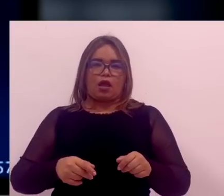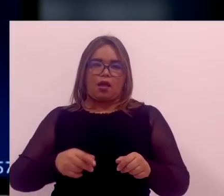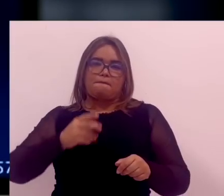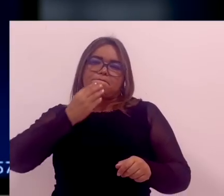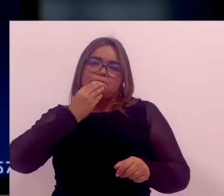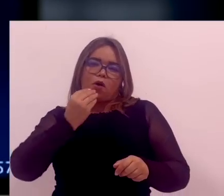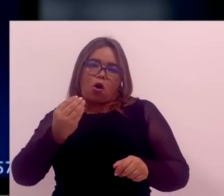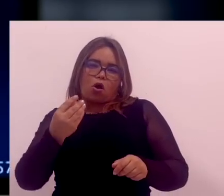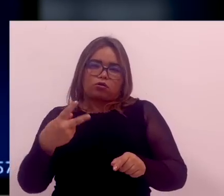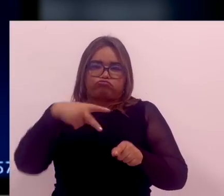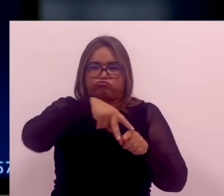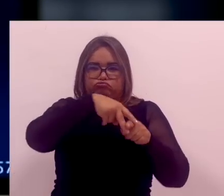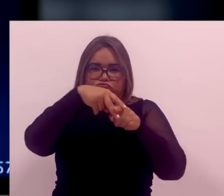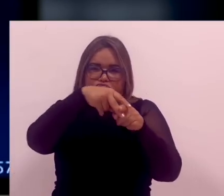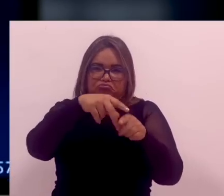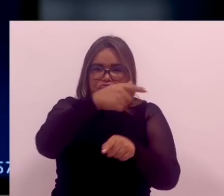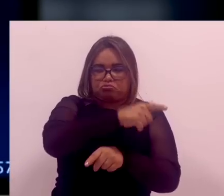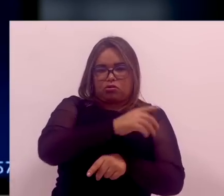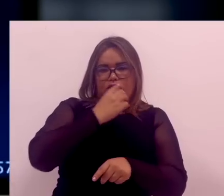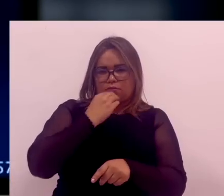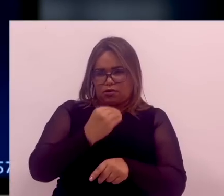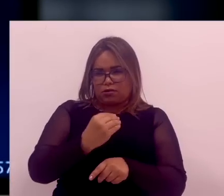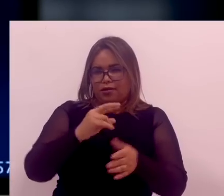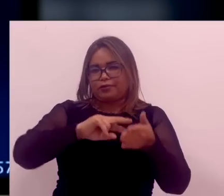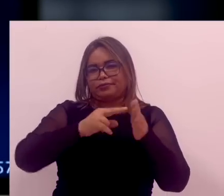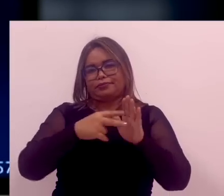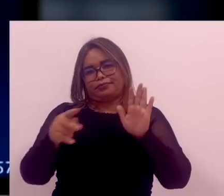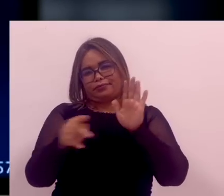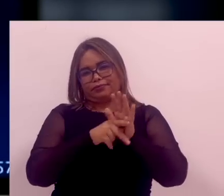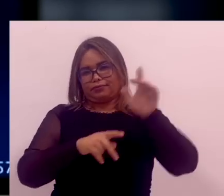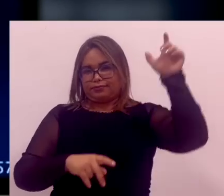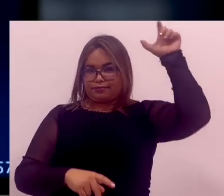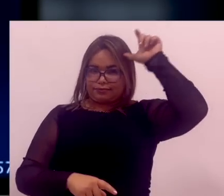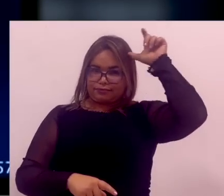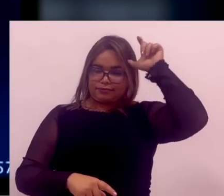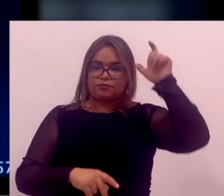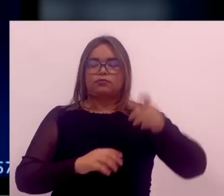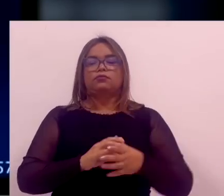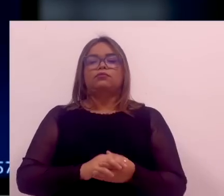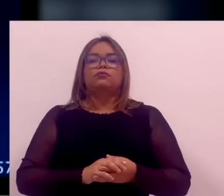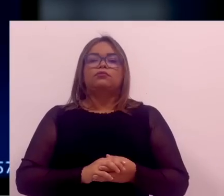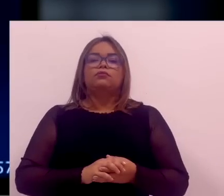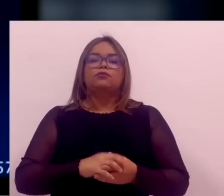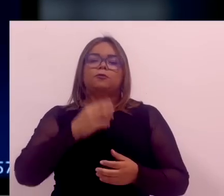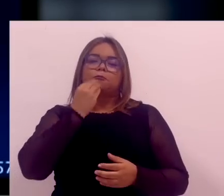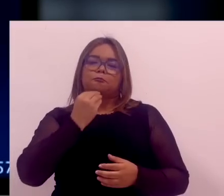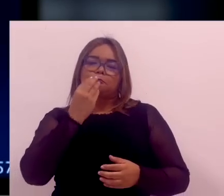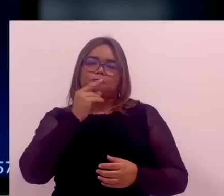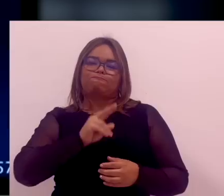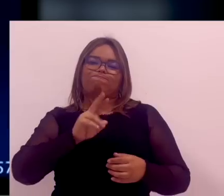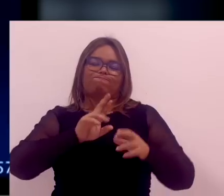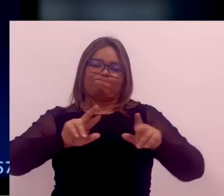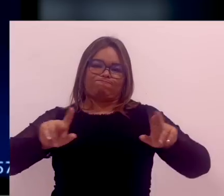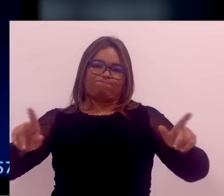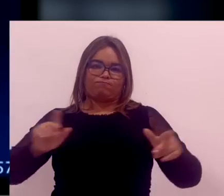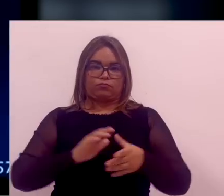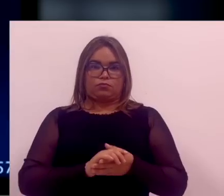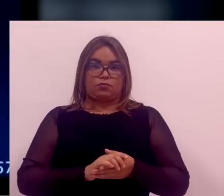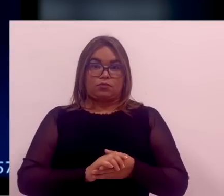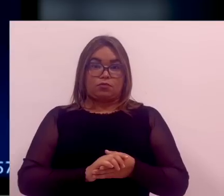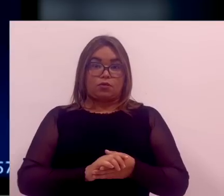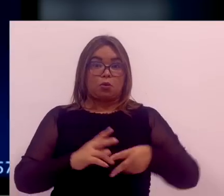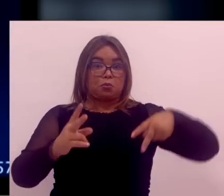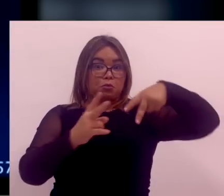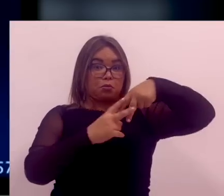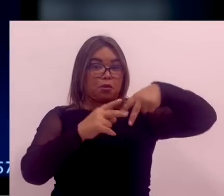bode, isso e aquilo. Tudo é símbolo de Lúcifer. E nós vamos ver mais tarde que eles dizem que os bodes vão para o céu